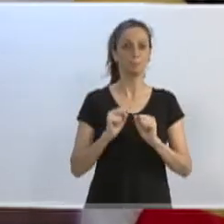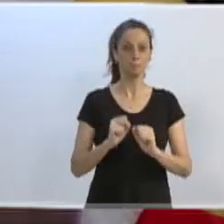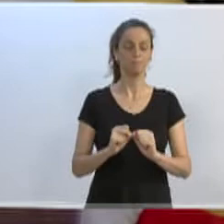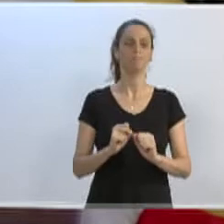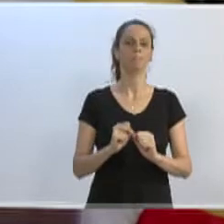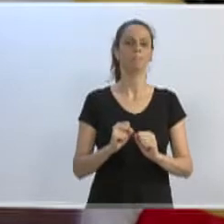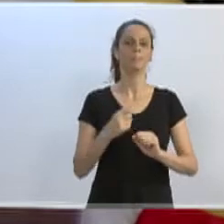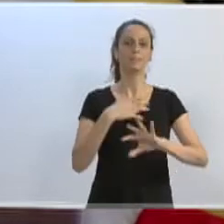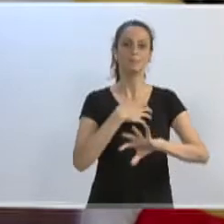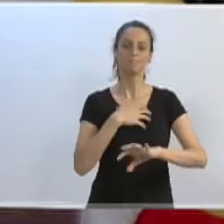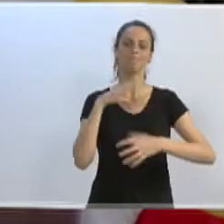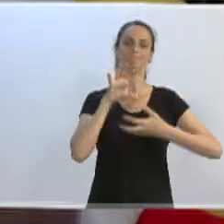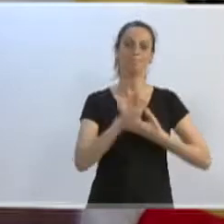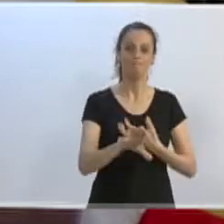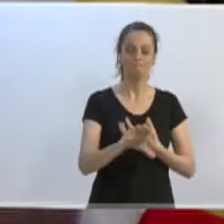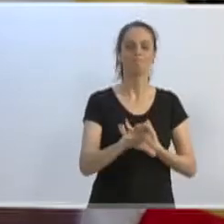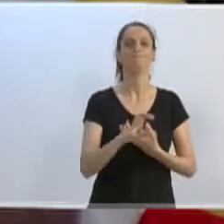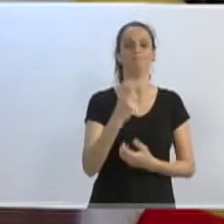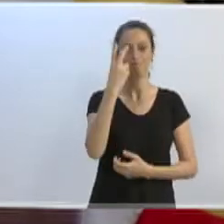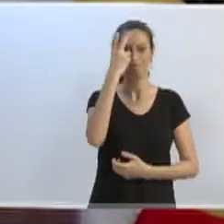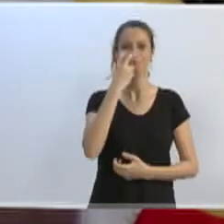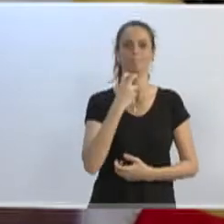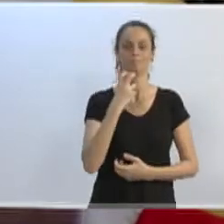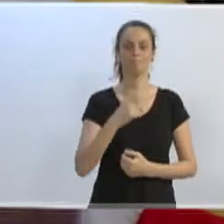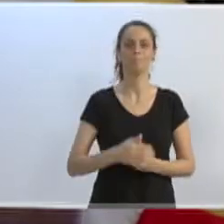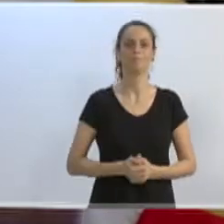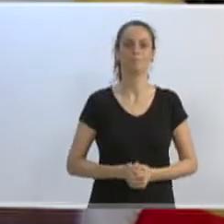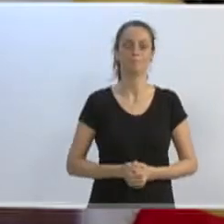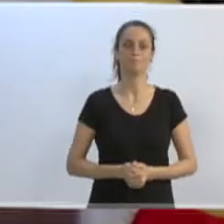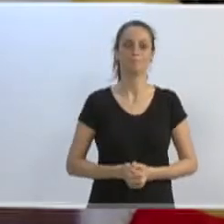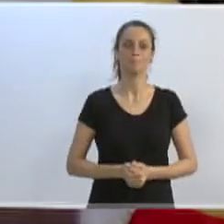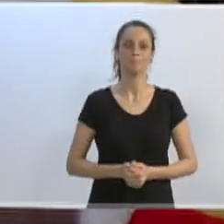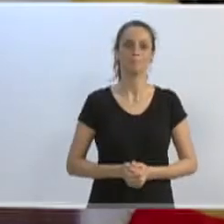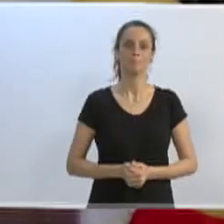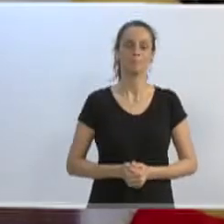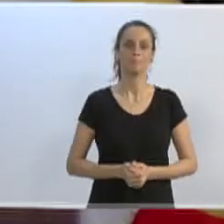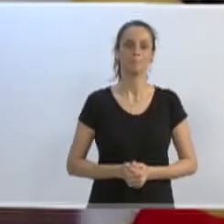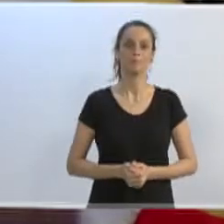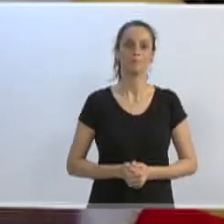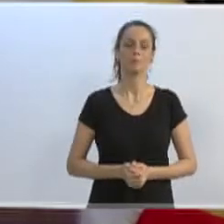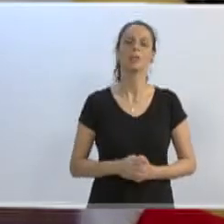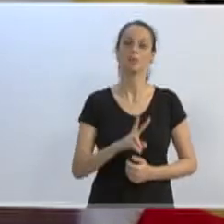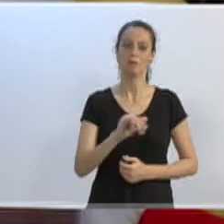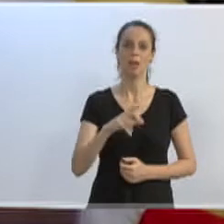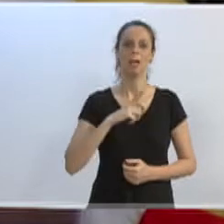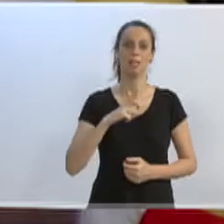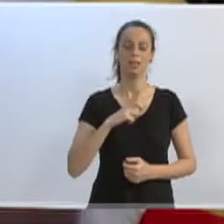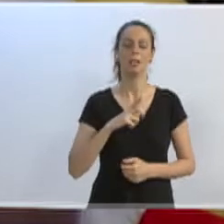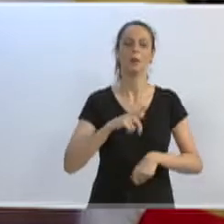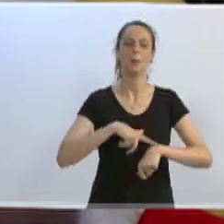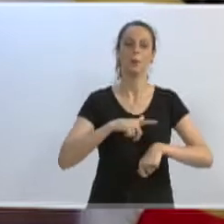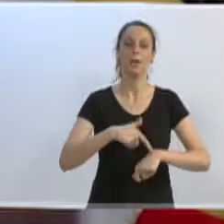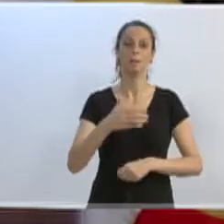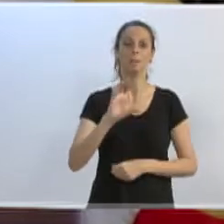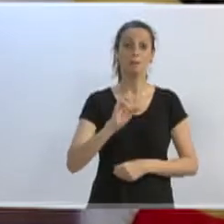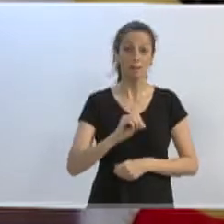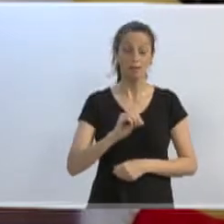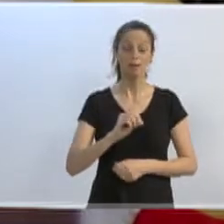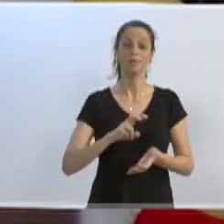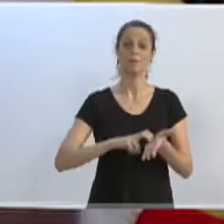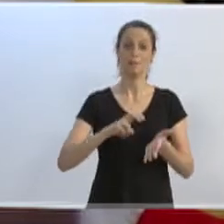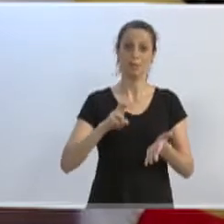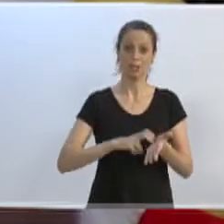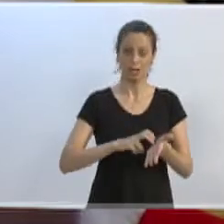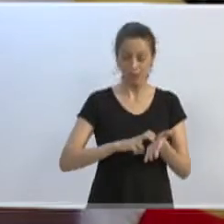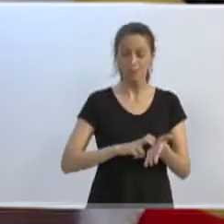a deficiência dos das pessoas com deficiências visuais vamos ter um jogo às 10 horas da manhã eu estarei